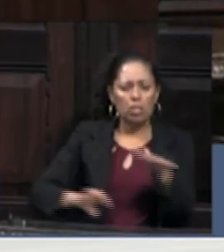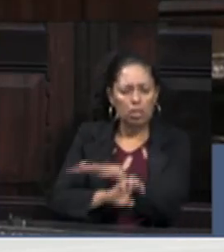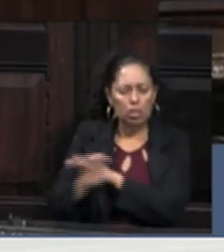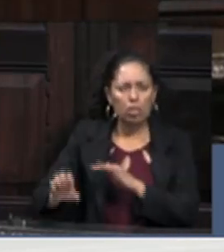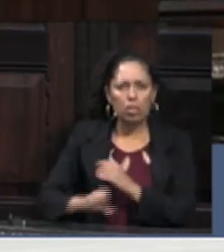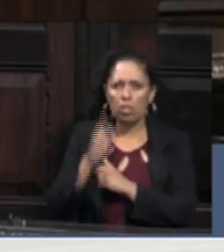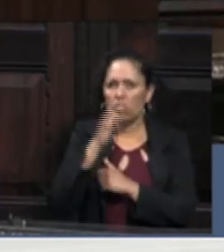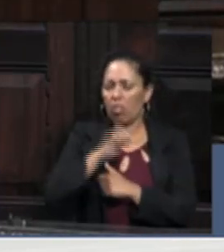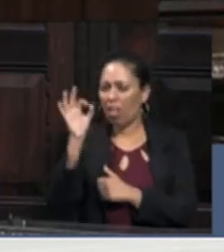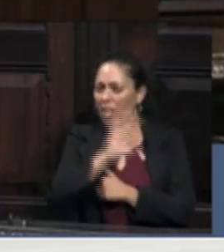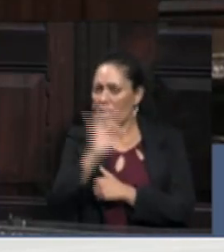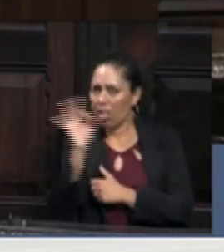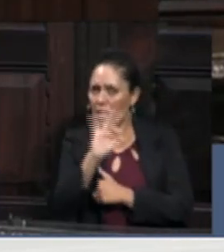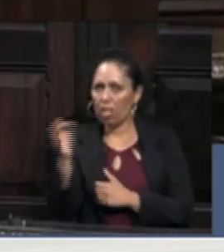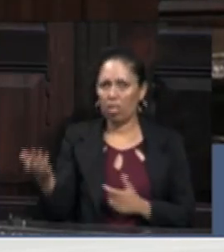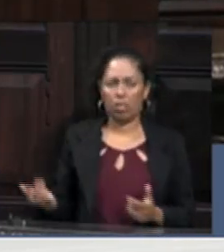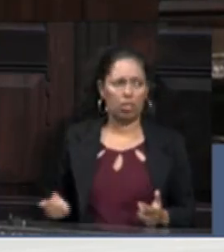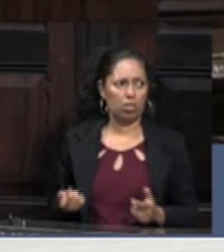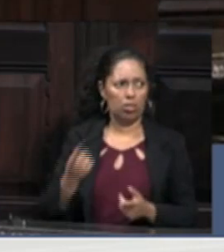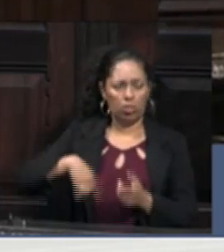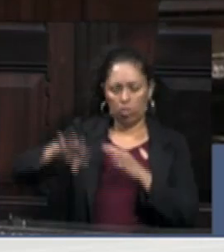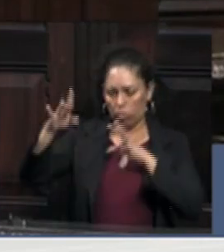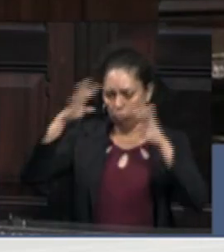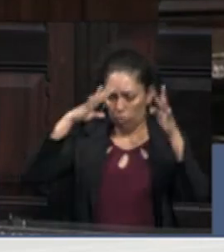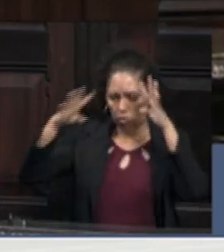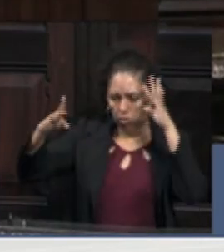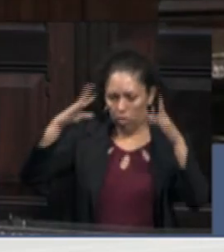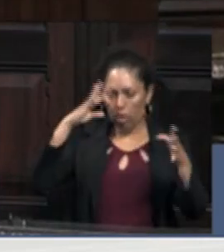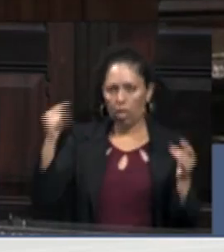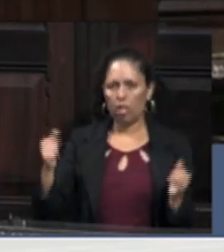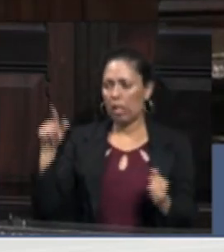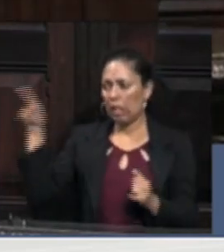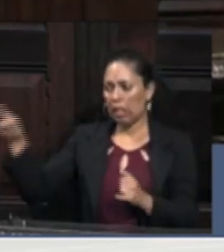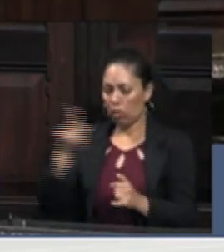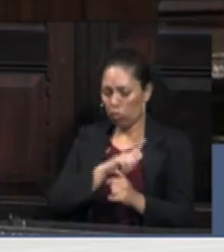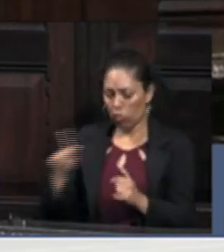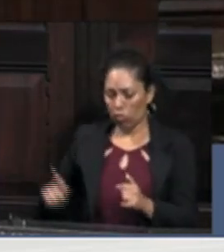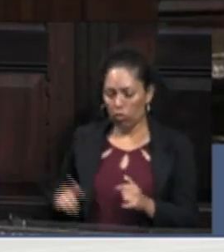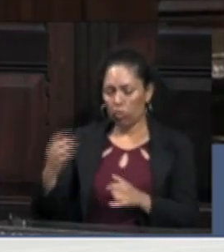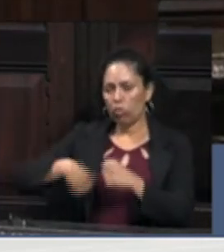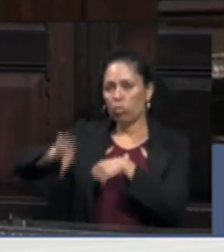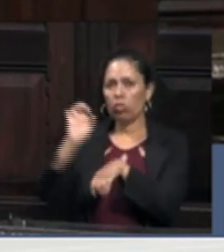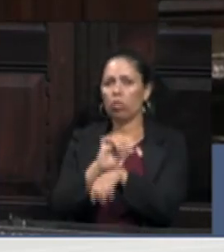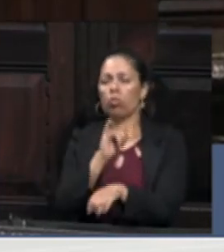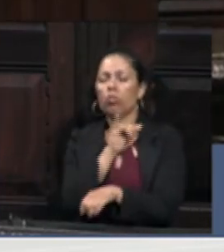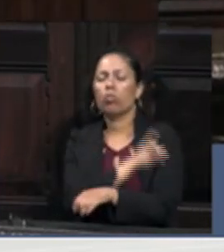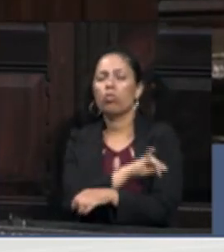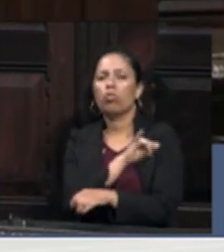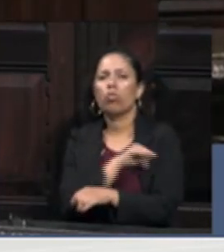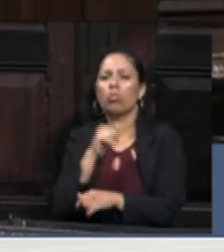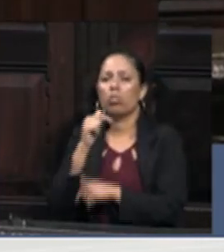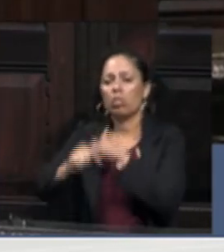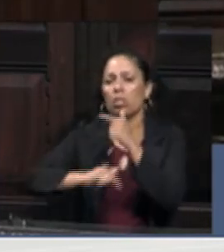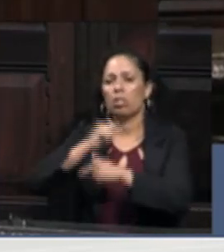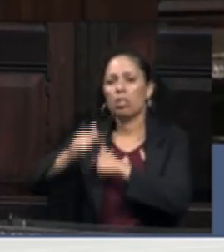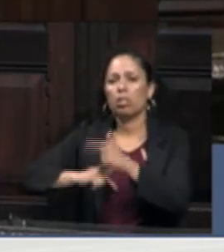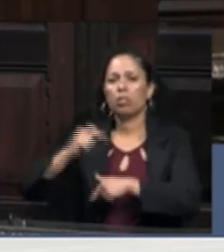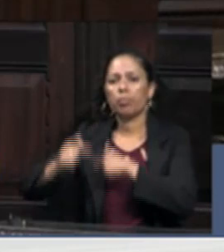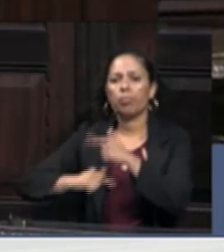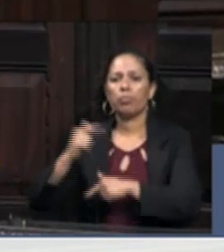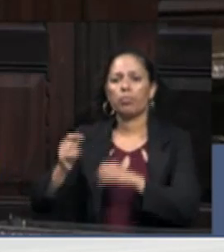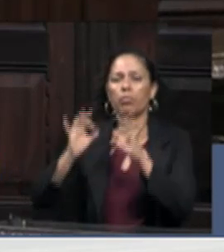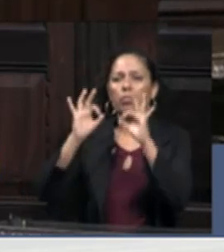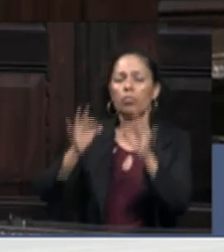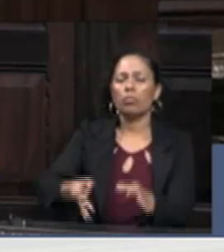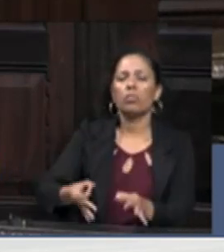que tratar, para além dos dados numéricos. Qual é o projeto estratégico de desenvolvimento do Rio de Janeiro? E na proposta da LOA e na proposta de ajuste